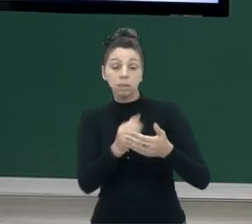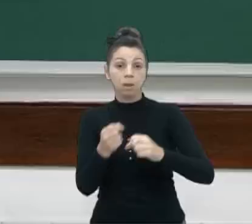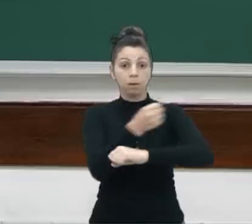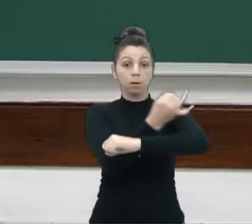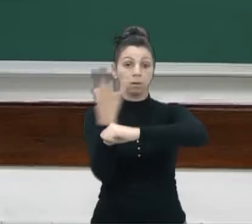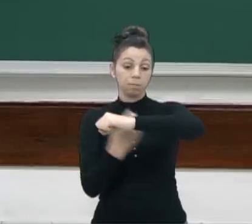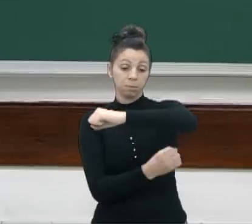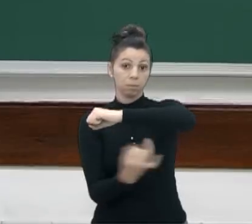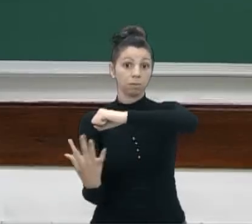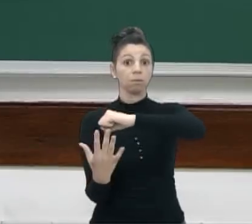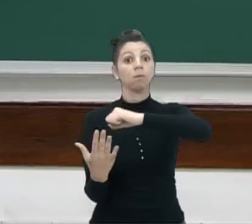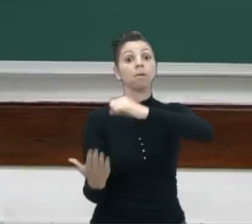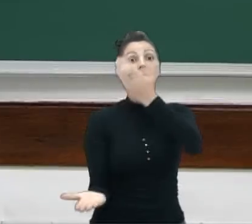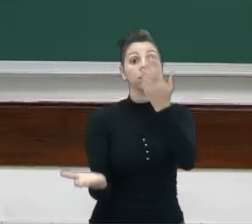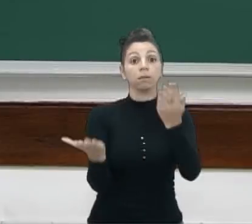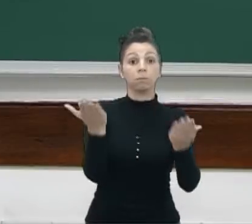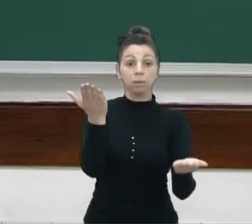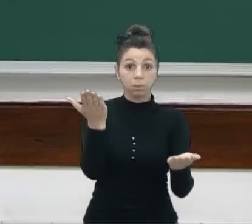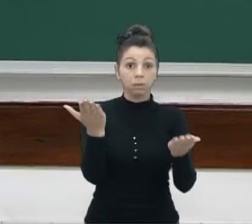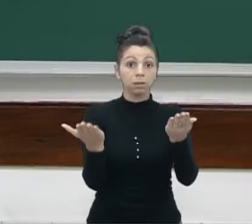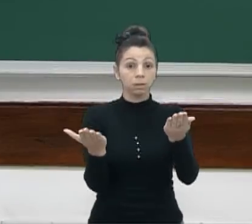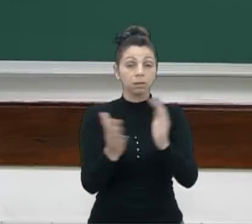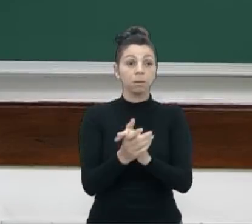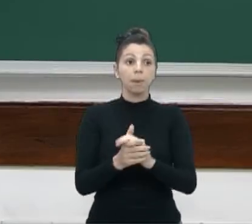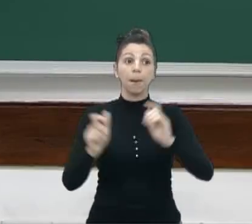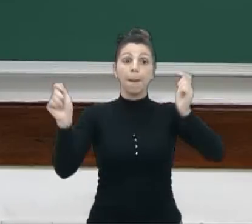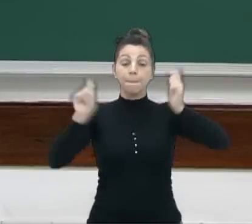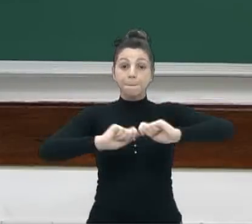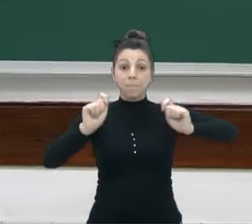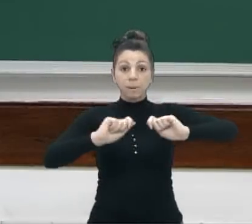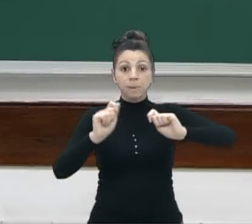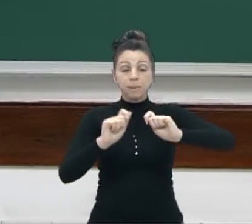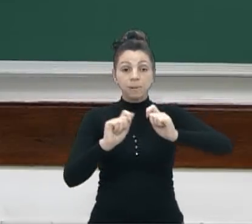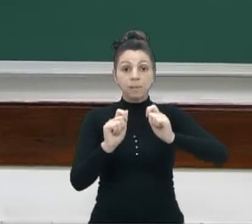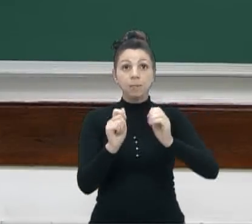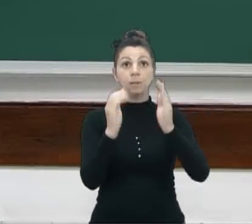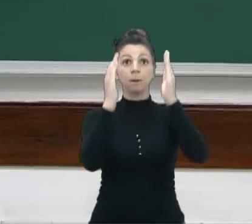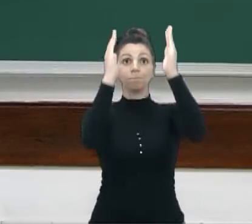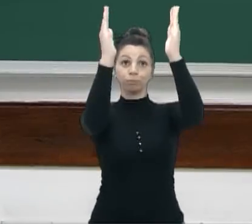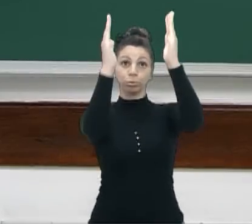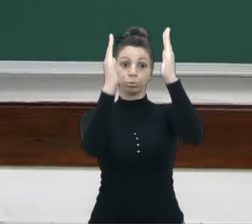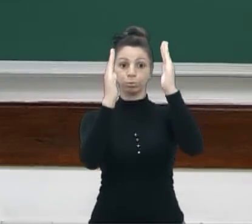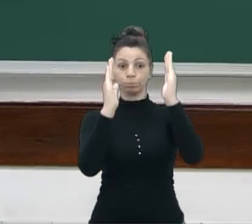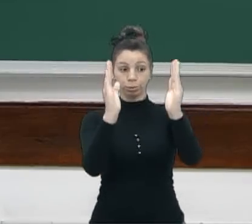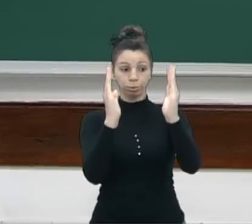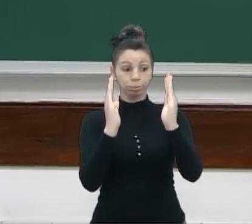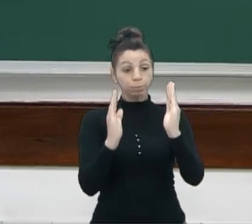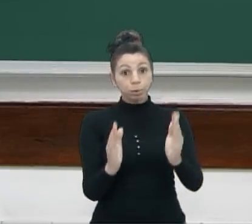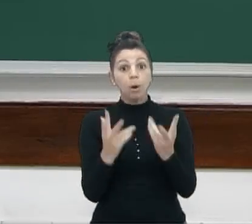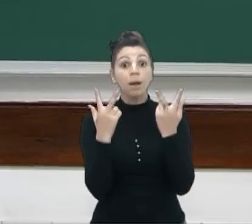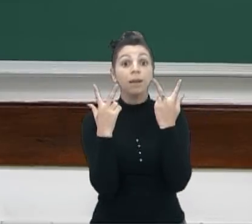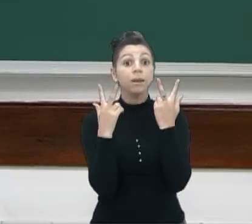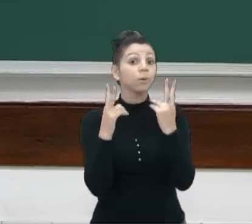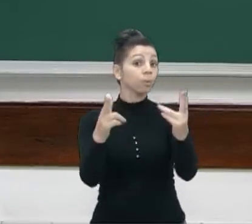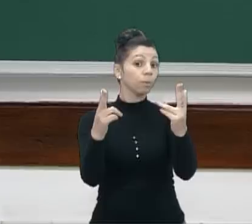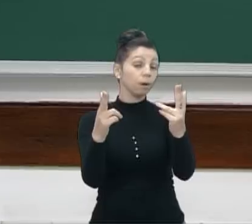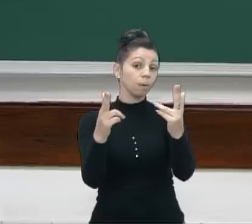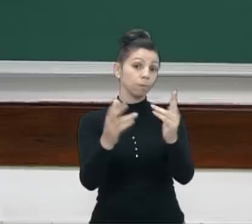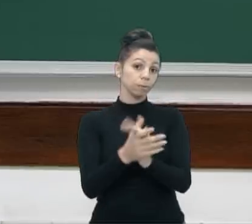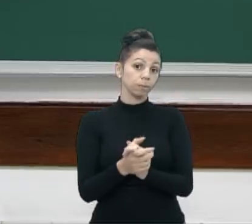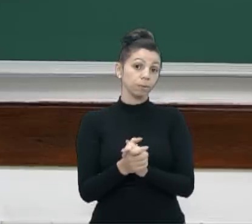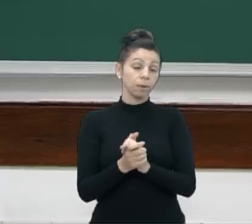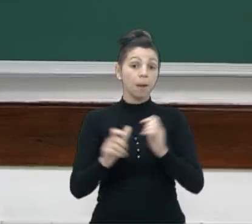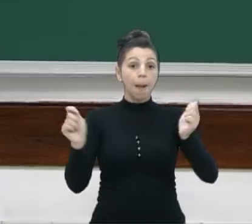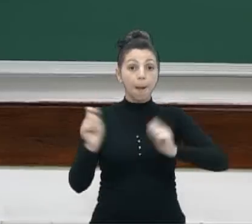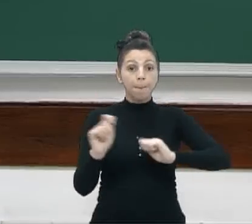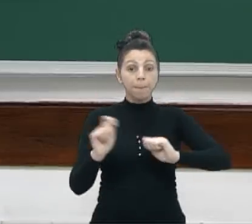frações equivalentes, a gente precisa fazer o quê? Desenhar todos do mesmo tamanhinho e fazer as divisões que